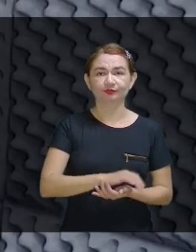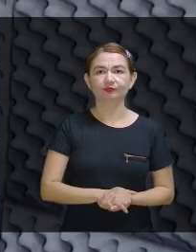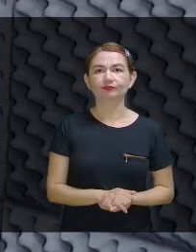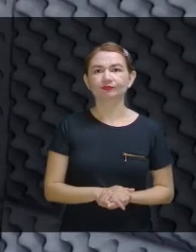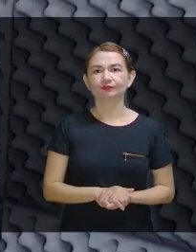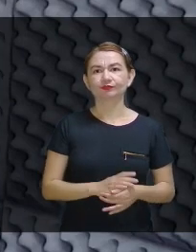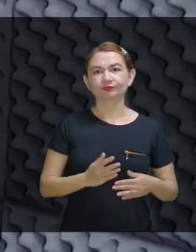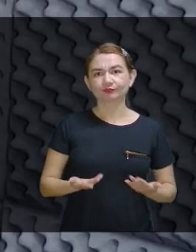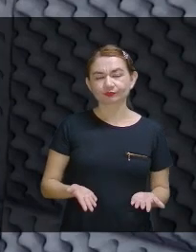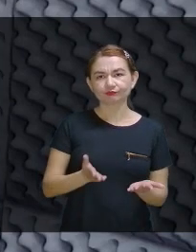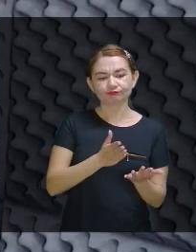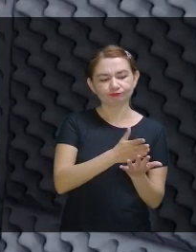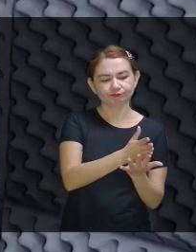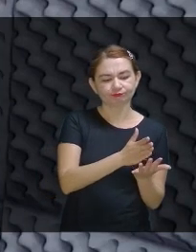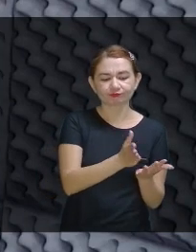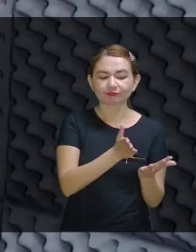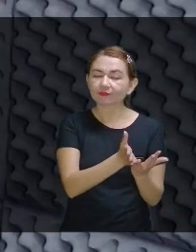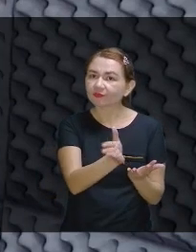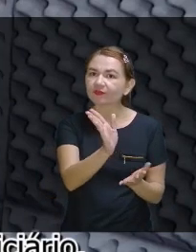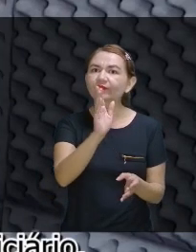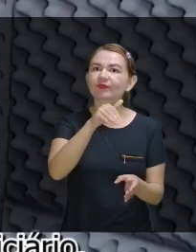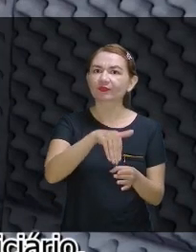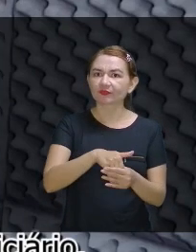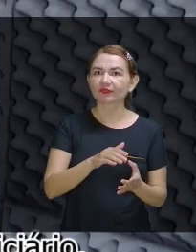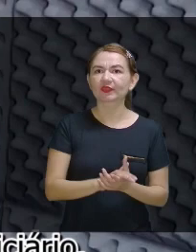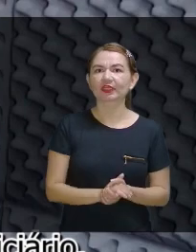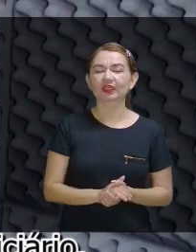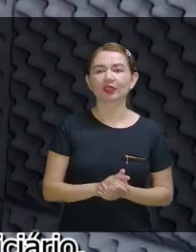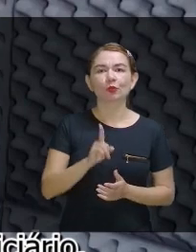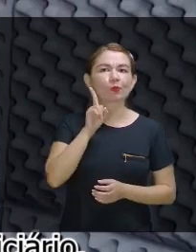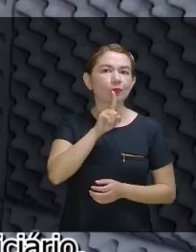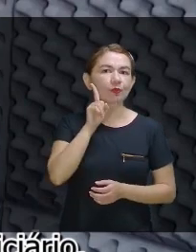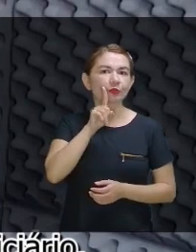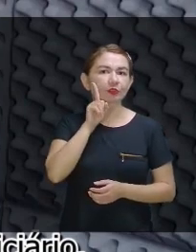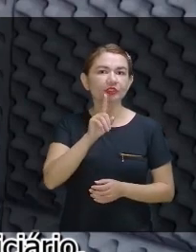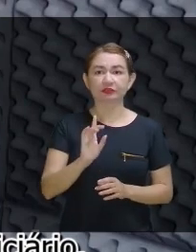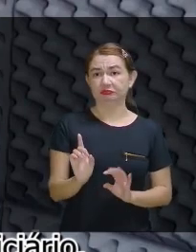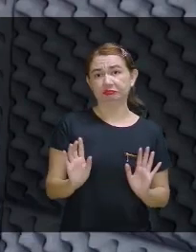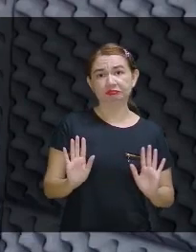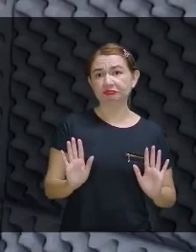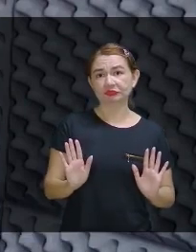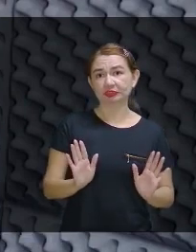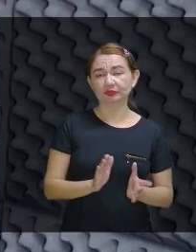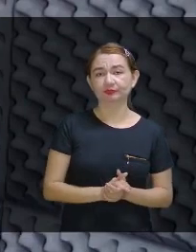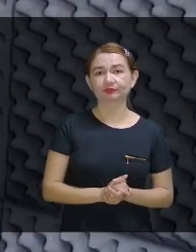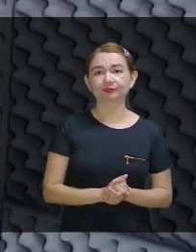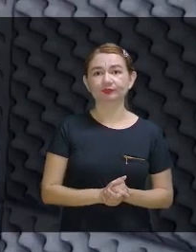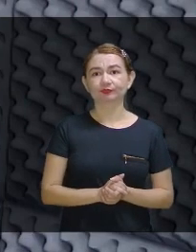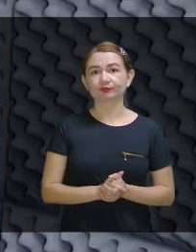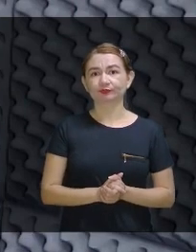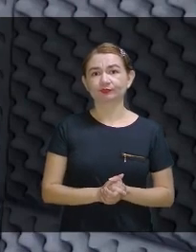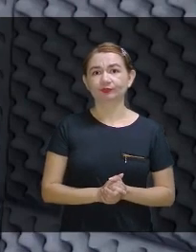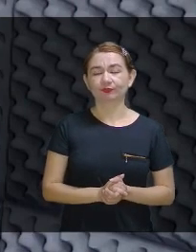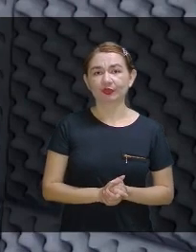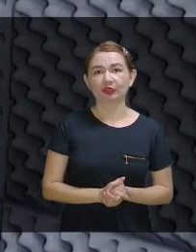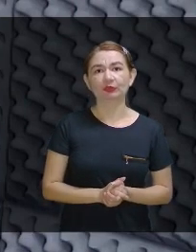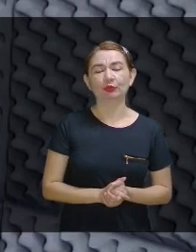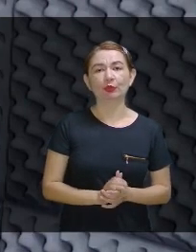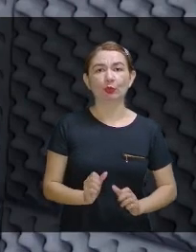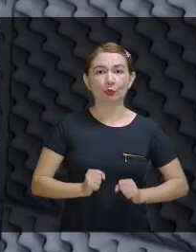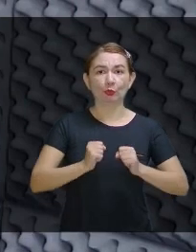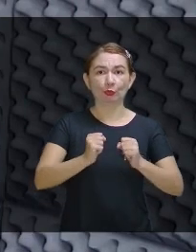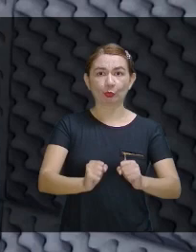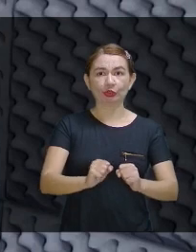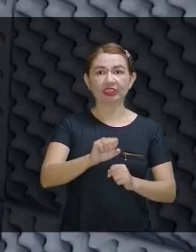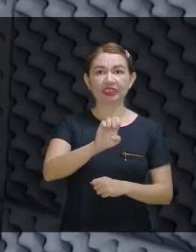digo que é um ramo especializado que muitos países não adotam. Os Estados Unidos, por exemplo, não é um ramo do judiciário. É o executivo que faz as eleições